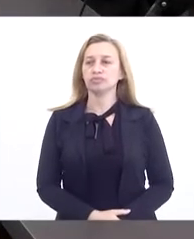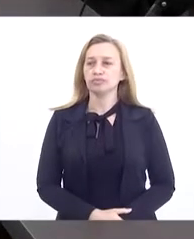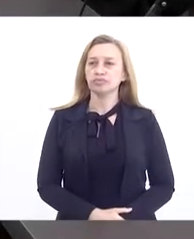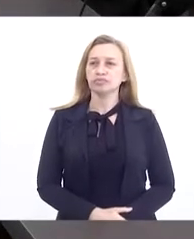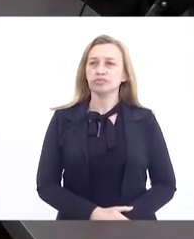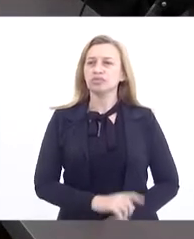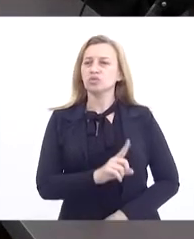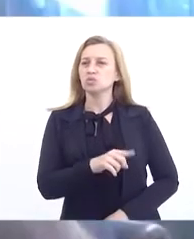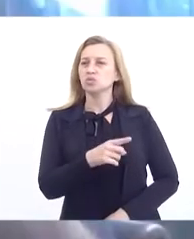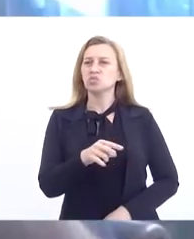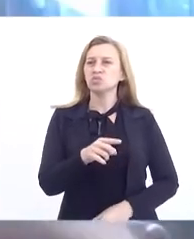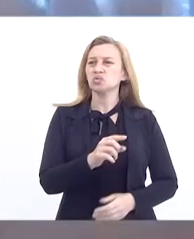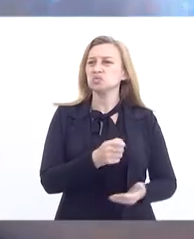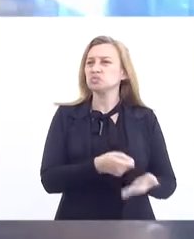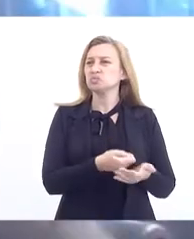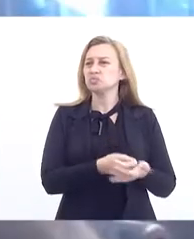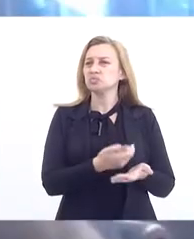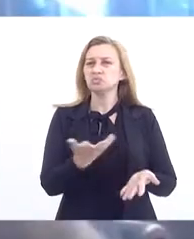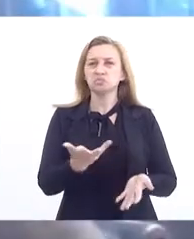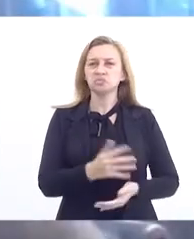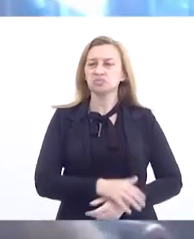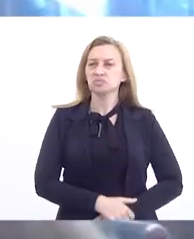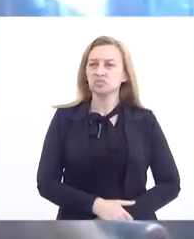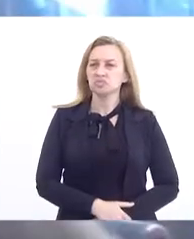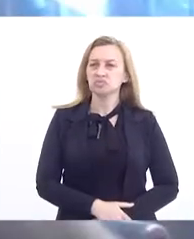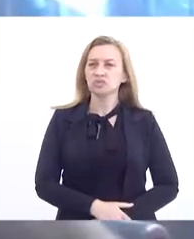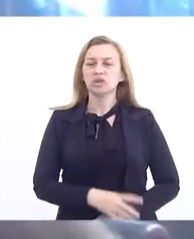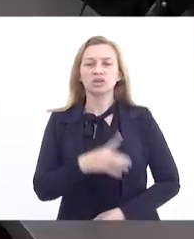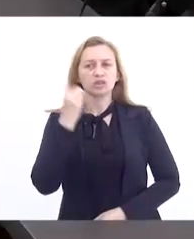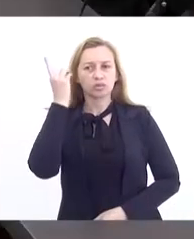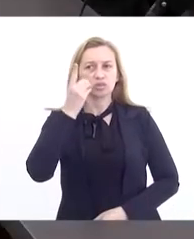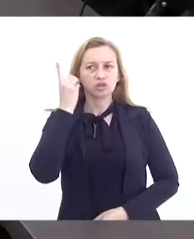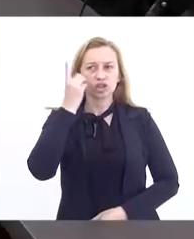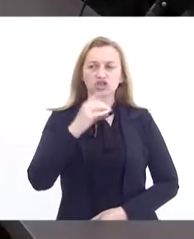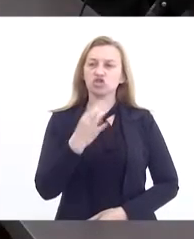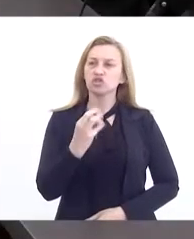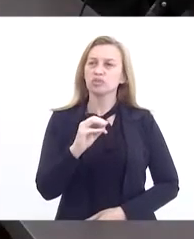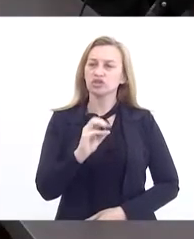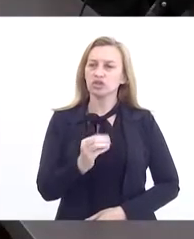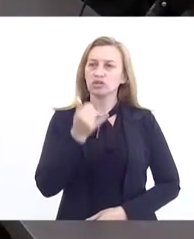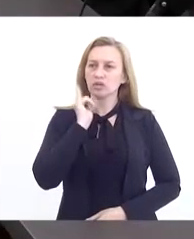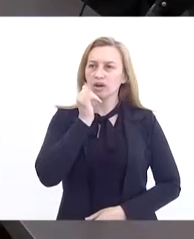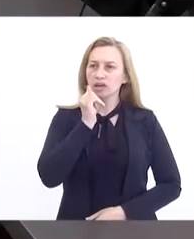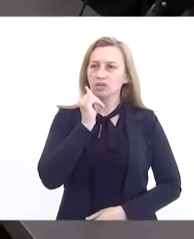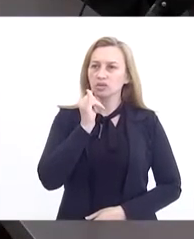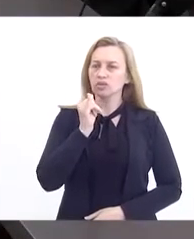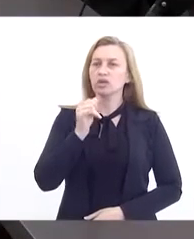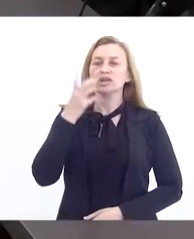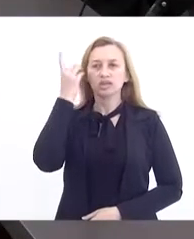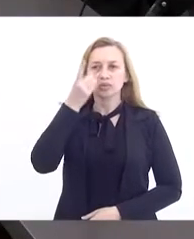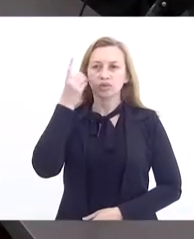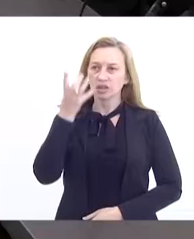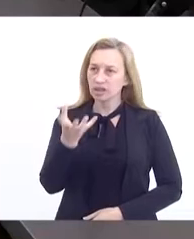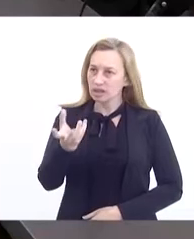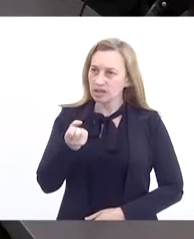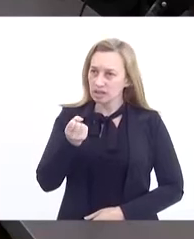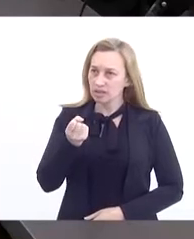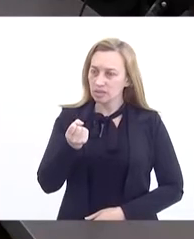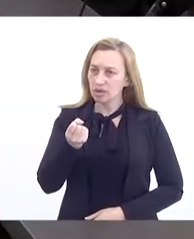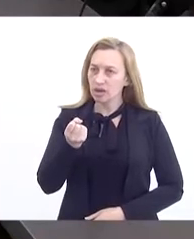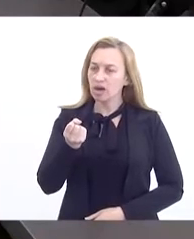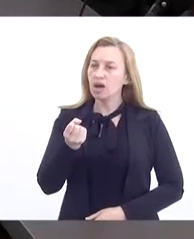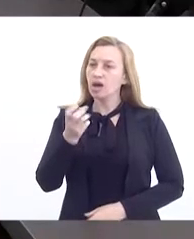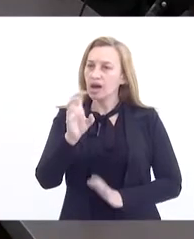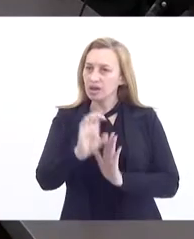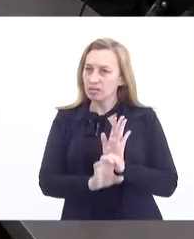Excluindo as obrigatórias. O deputado Chico Machado é o relator. Pergunta, deputado quer acolher a emenda no parecer